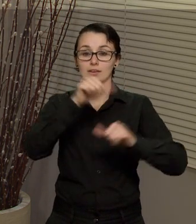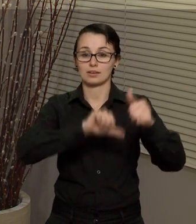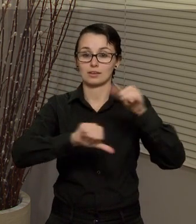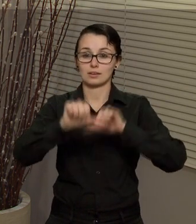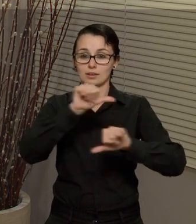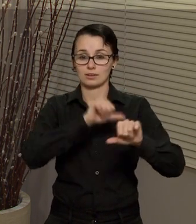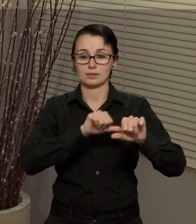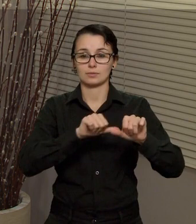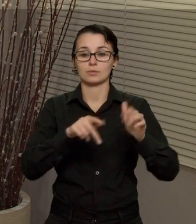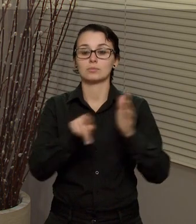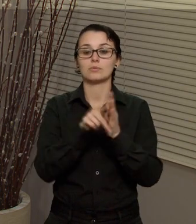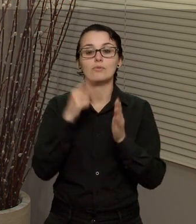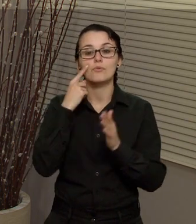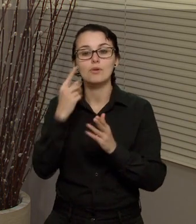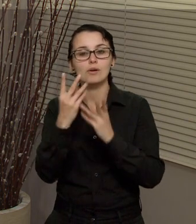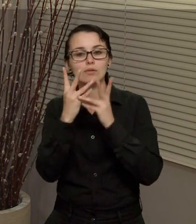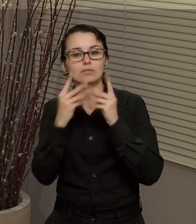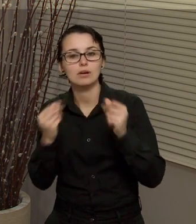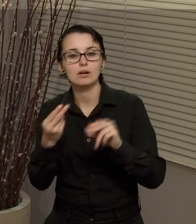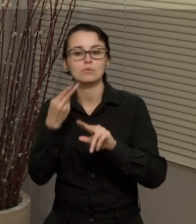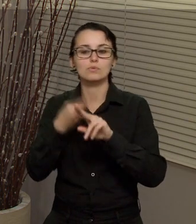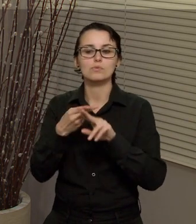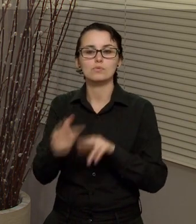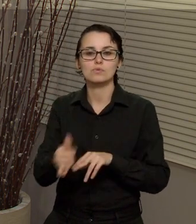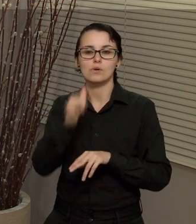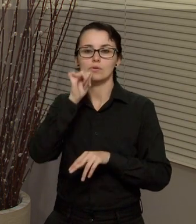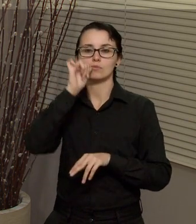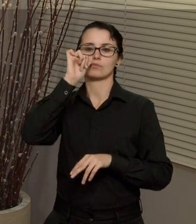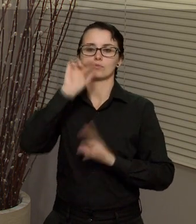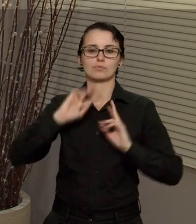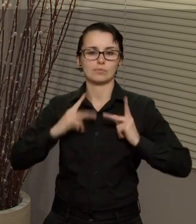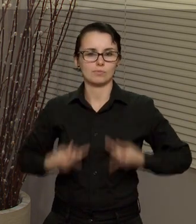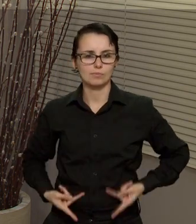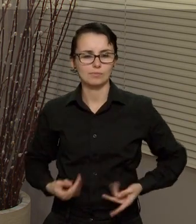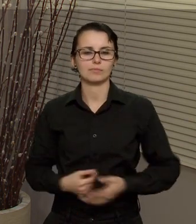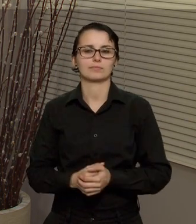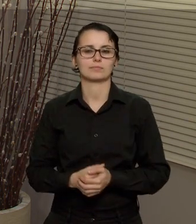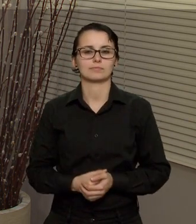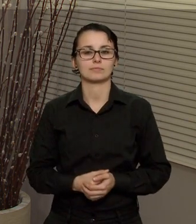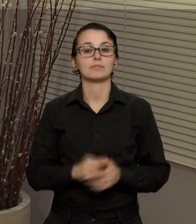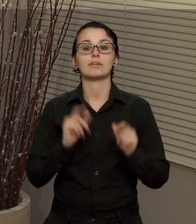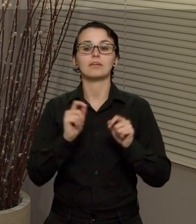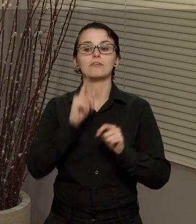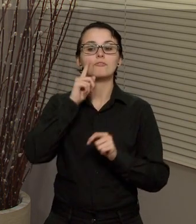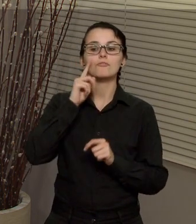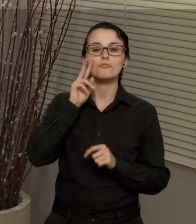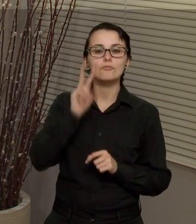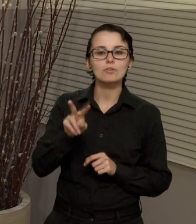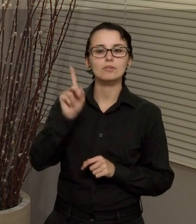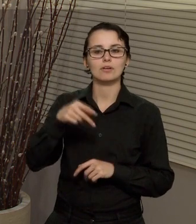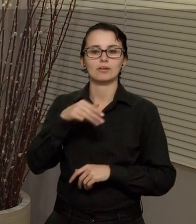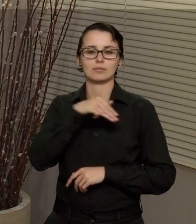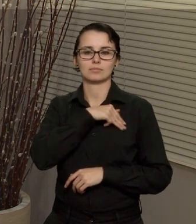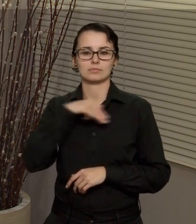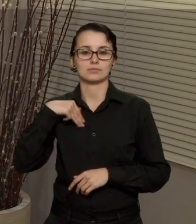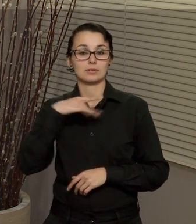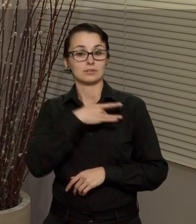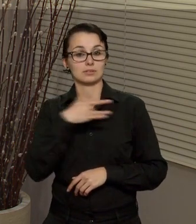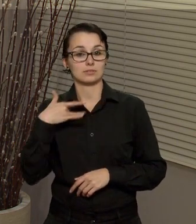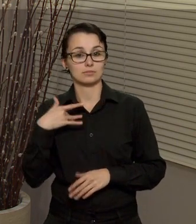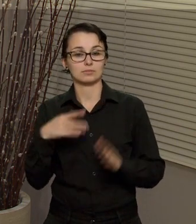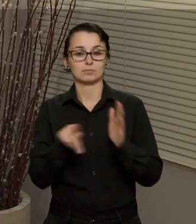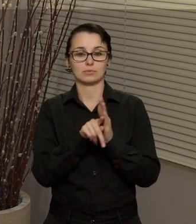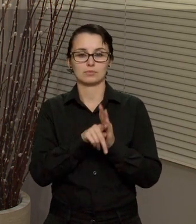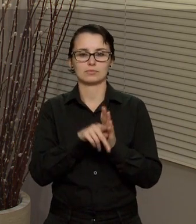água, no que compete a sua qualidade para o consumo humano, são determinados pelo Ministério da Saúde, através